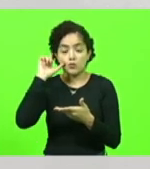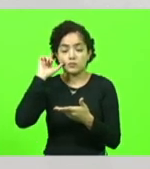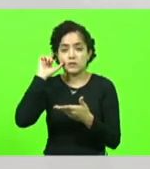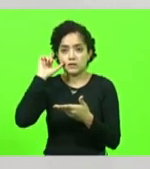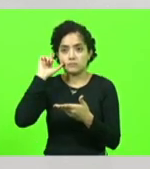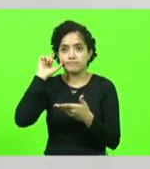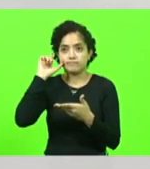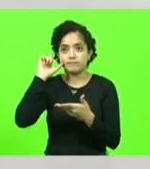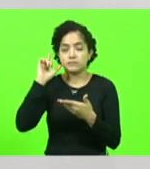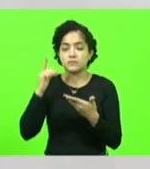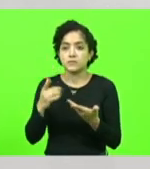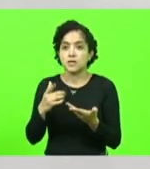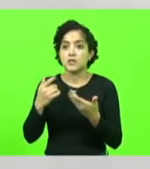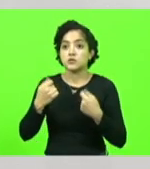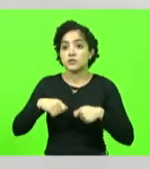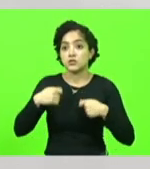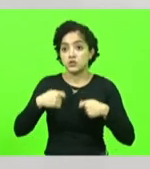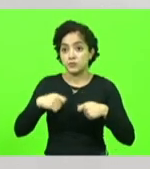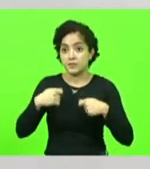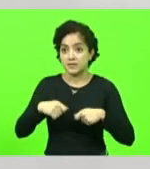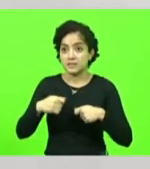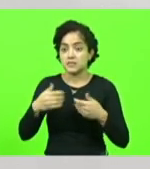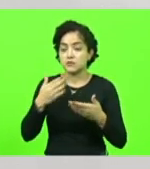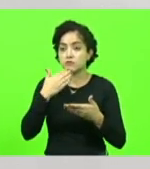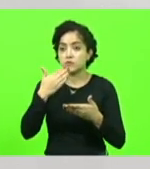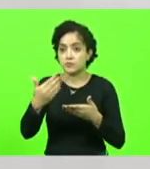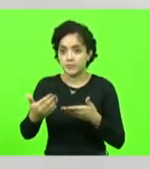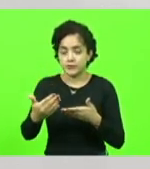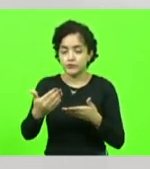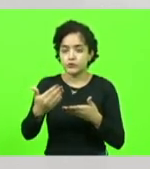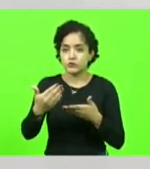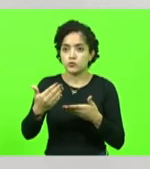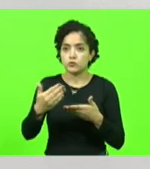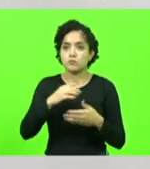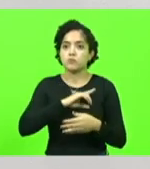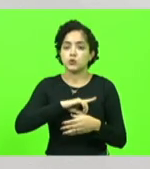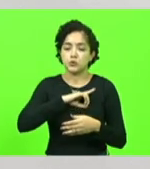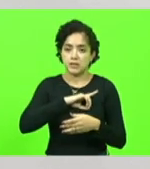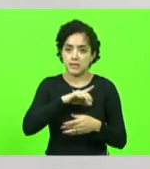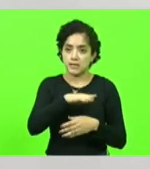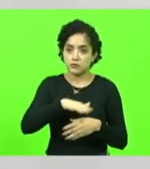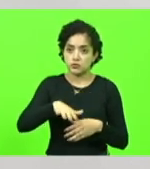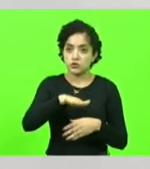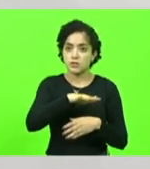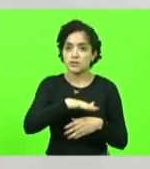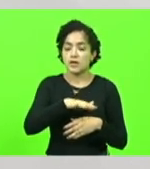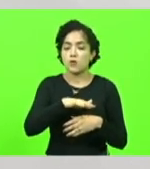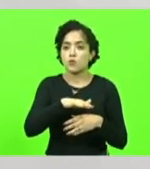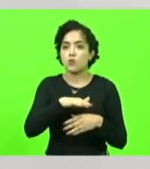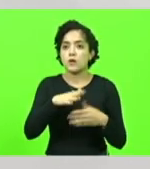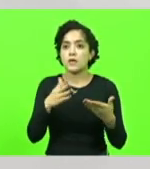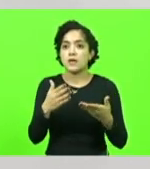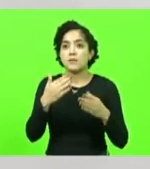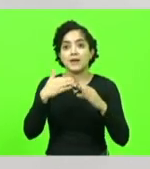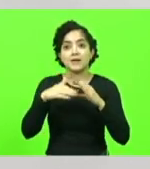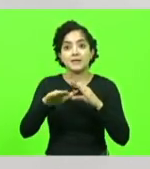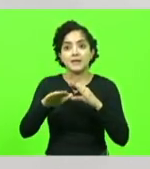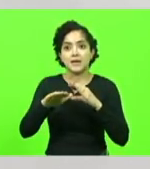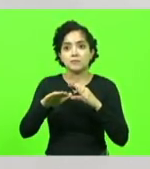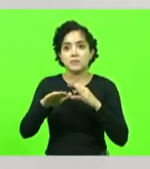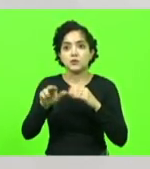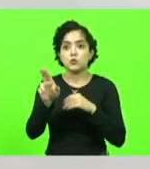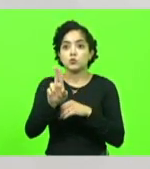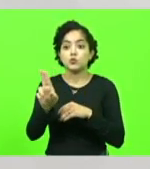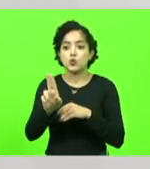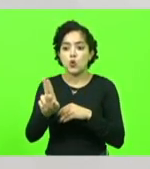ontem, e nós precisamos, e aqui eu fiz um pedido para o delegado-geral, para que encaminhe os nomes